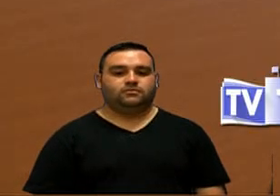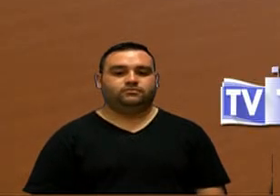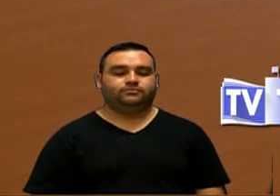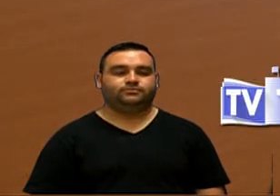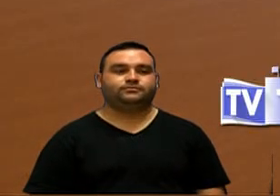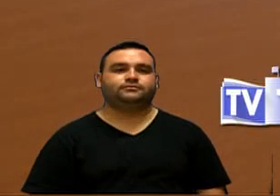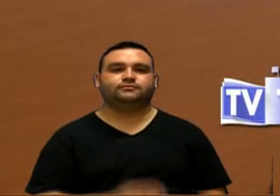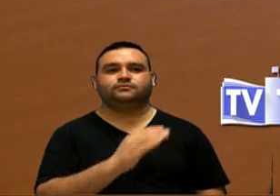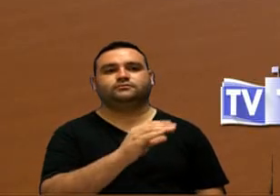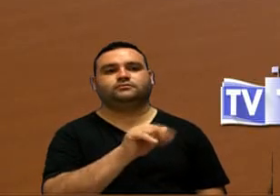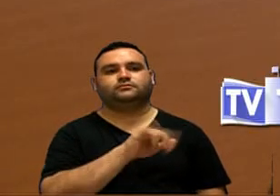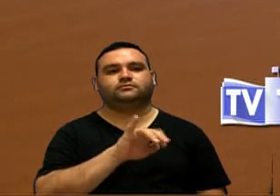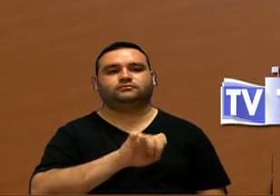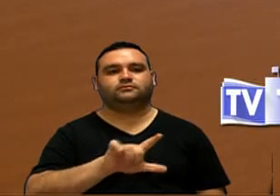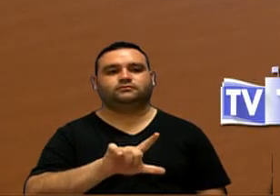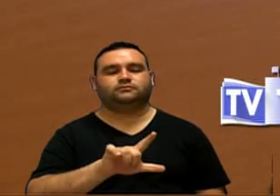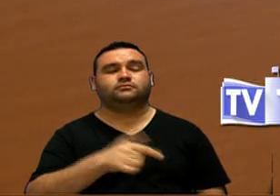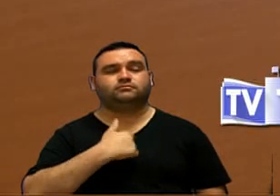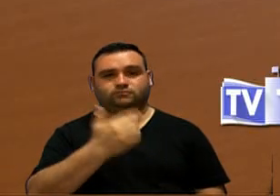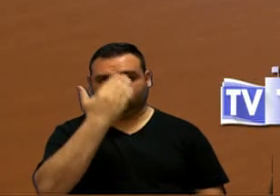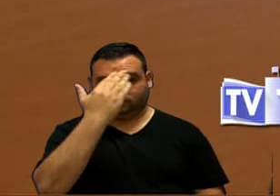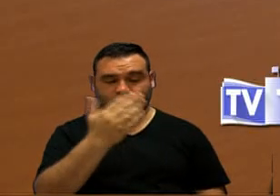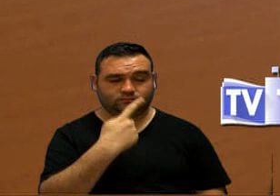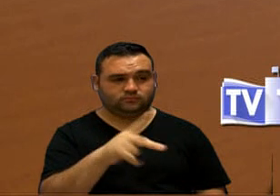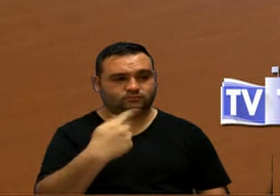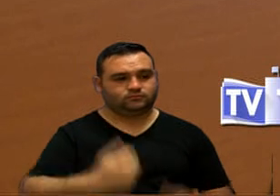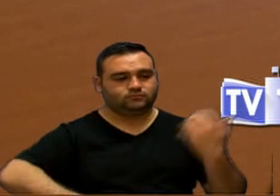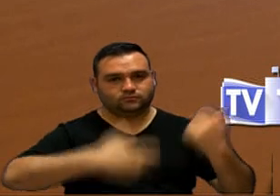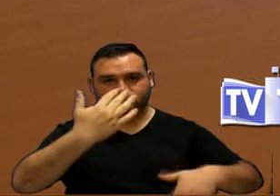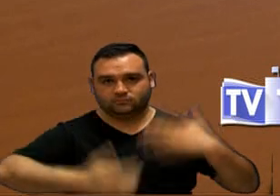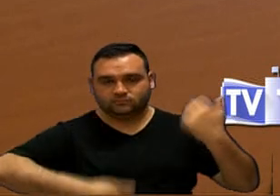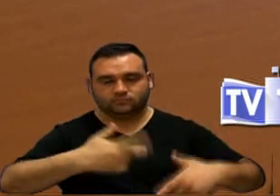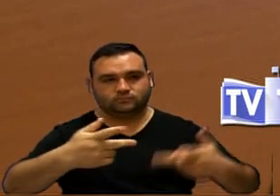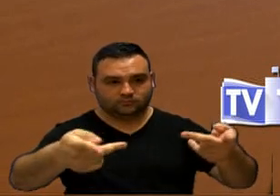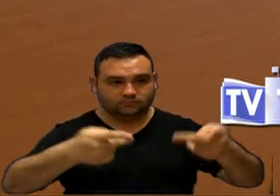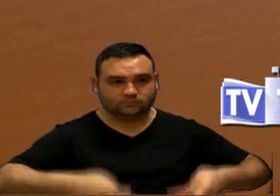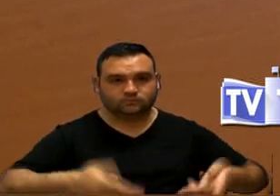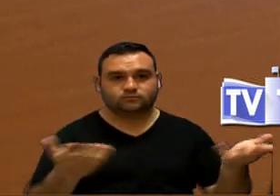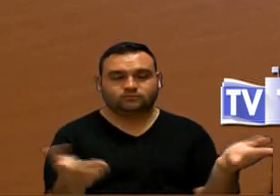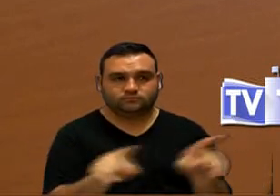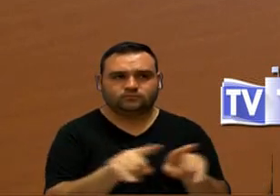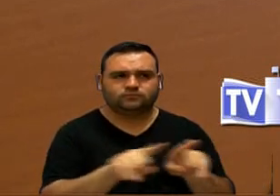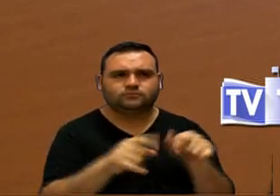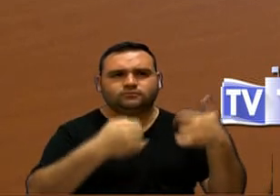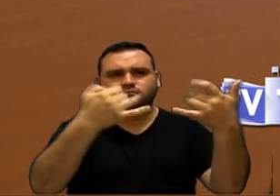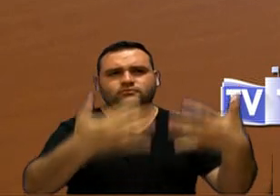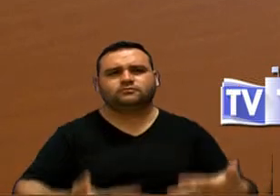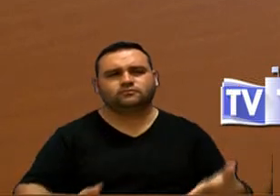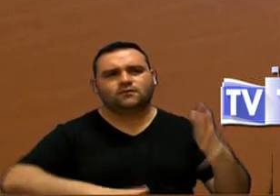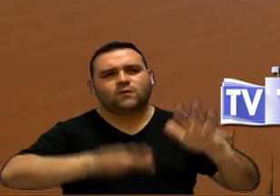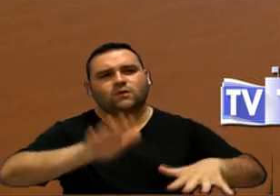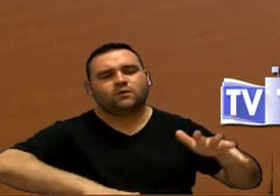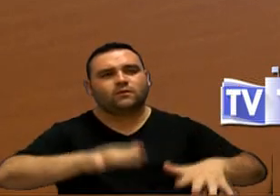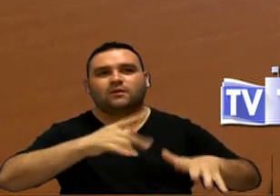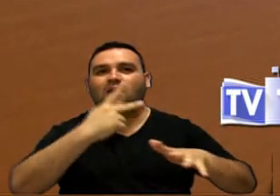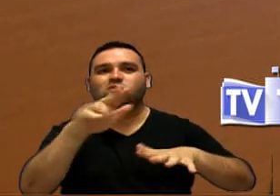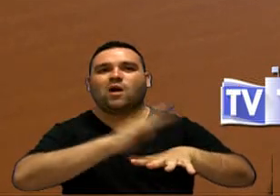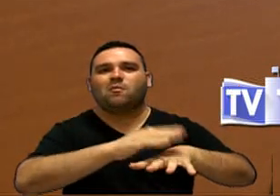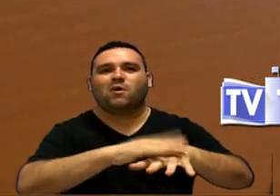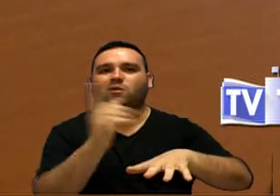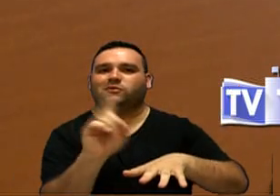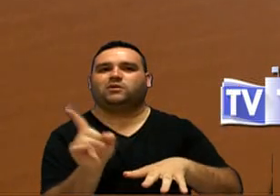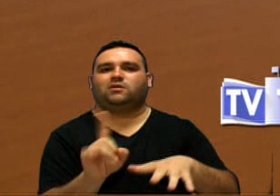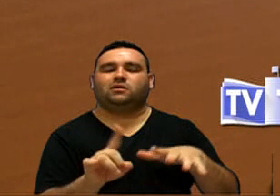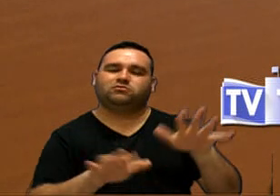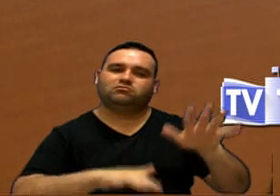Doutor Carriel, agradeço a sua exposição e a visita aqui. Queria colocar uma questão que talvez não seja da sua alçada,